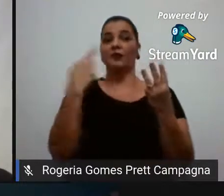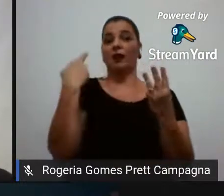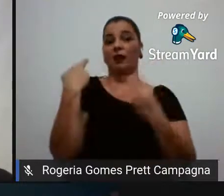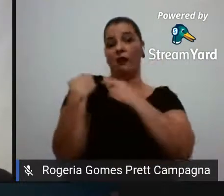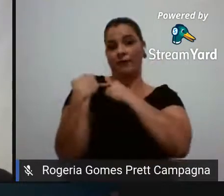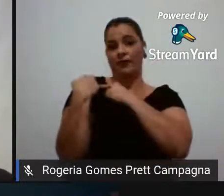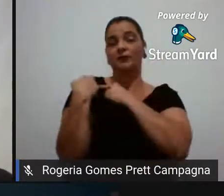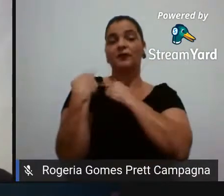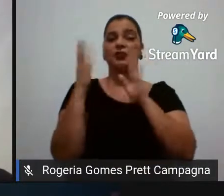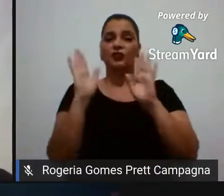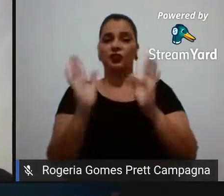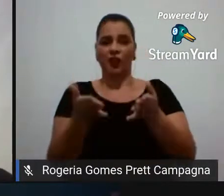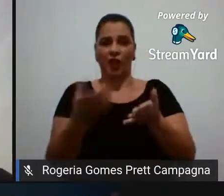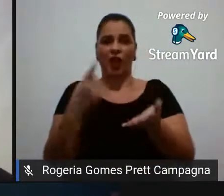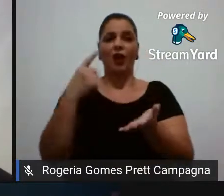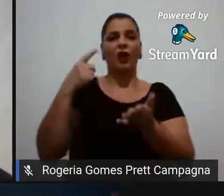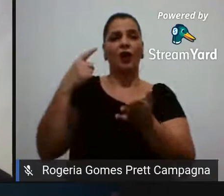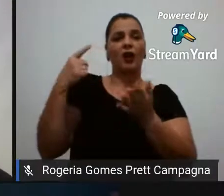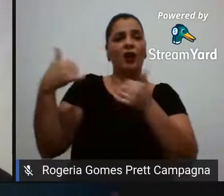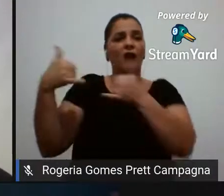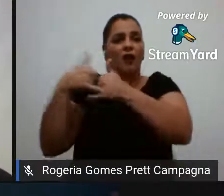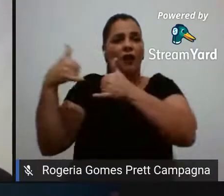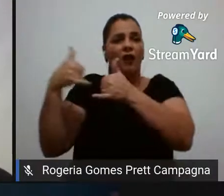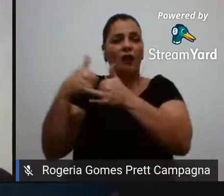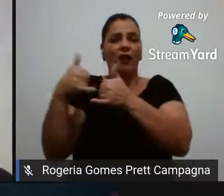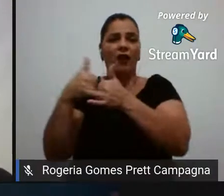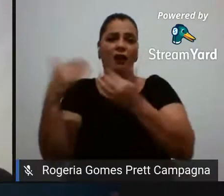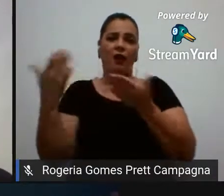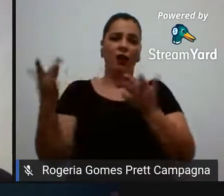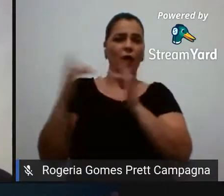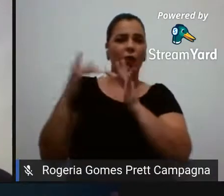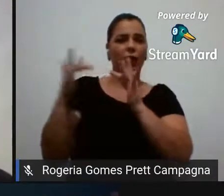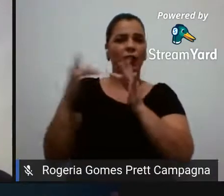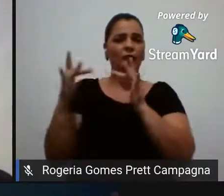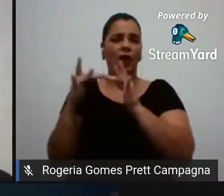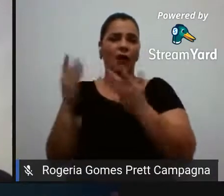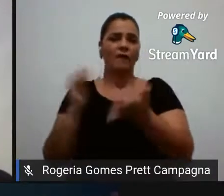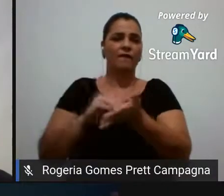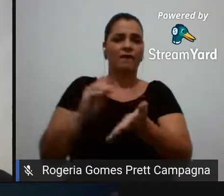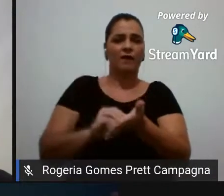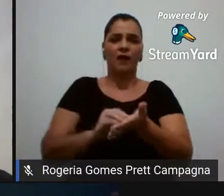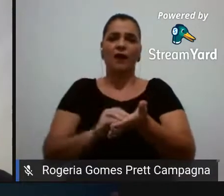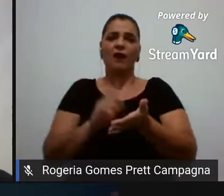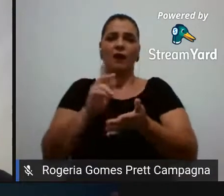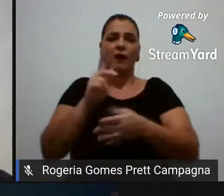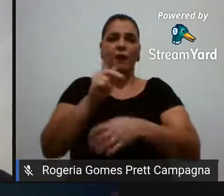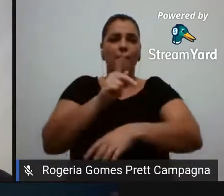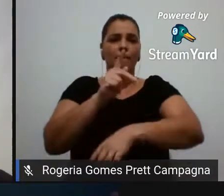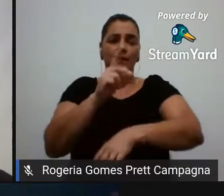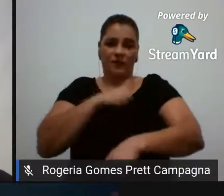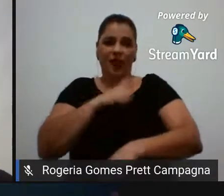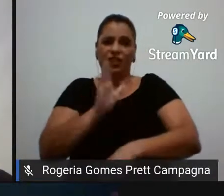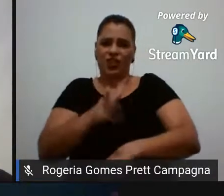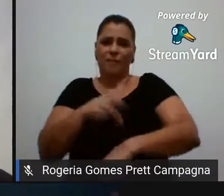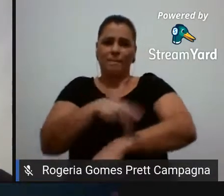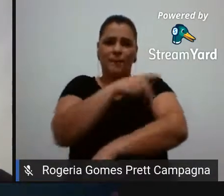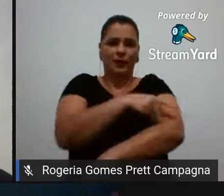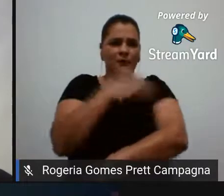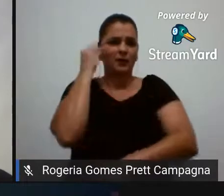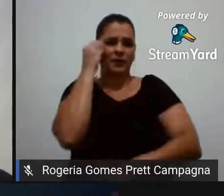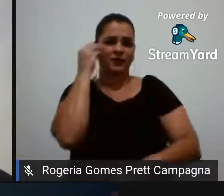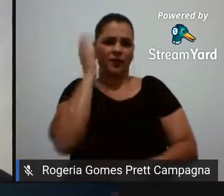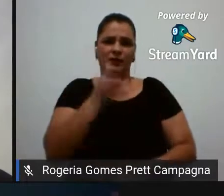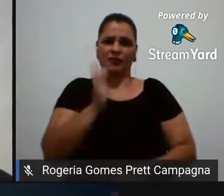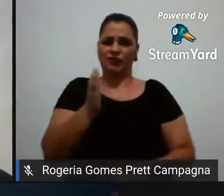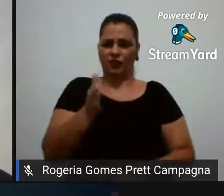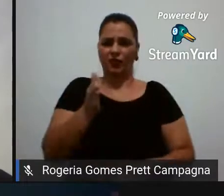gente teve contato, pessoas que a gente descobriu que estavam fazendo APNPs, mas eu tenho certeza absoluta que há